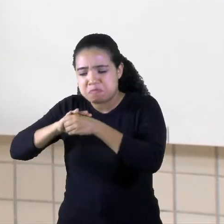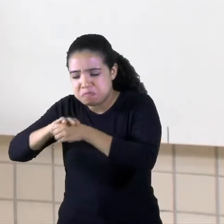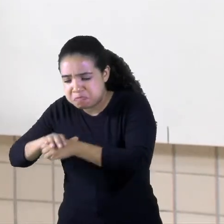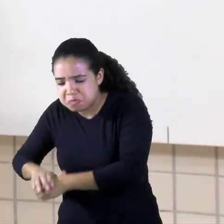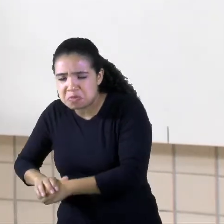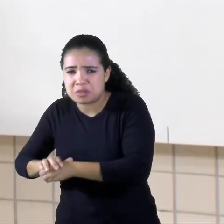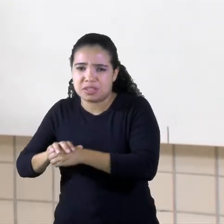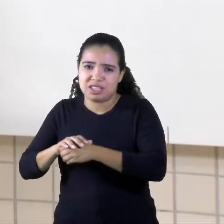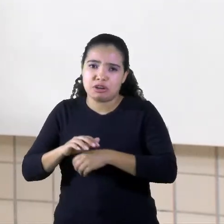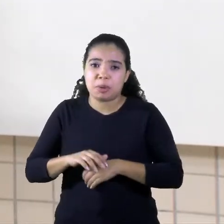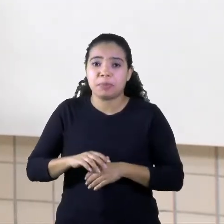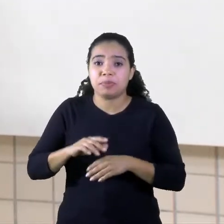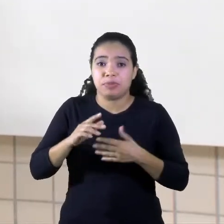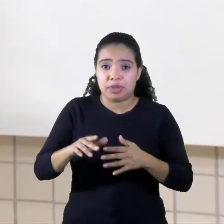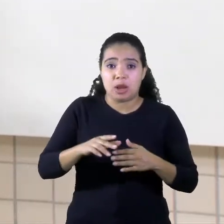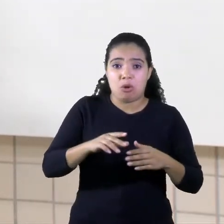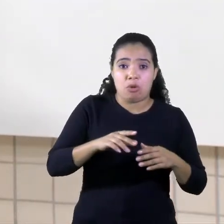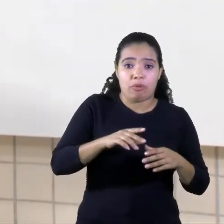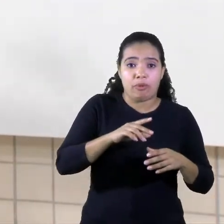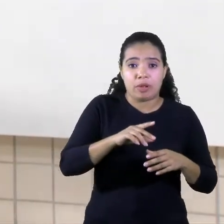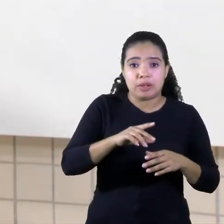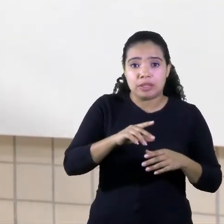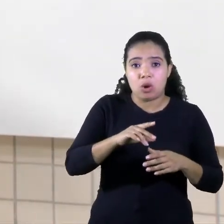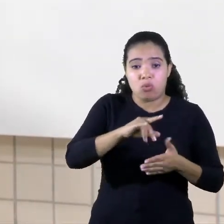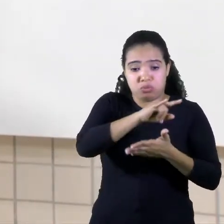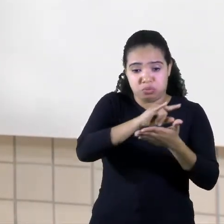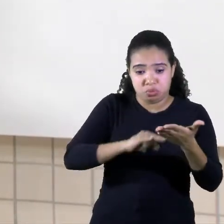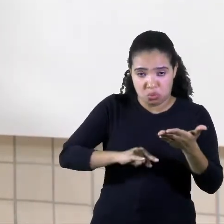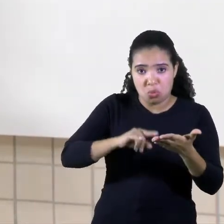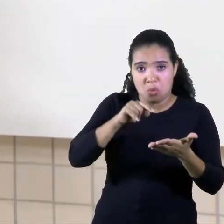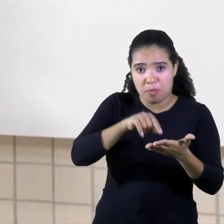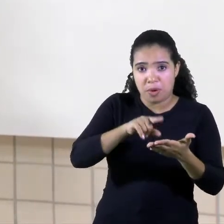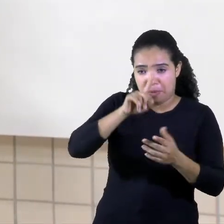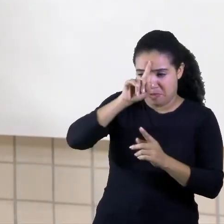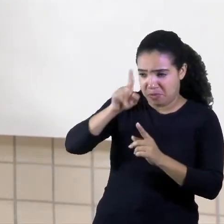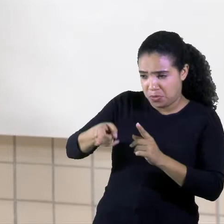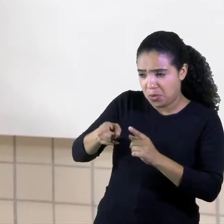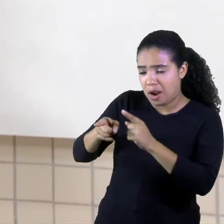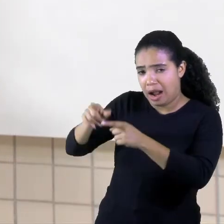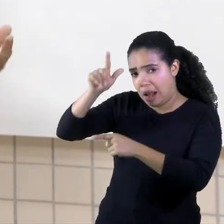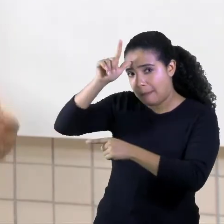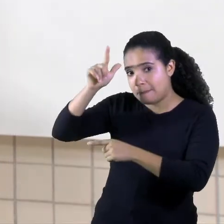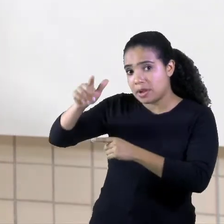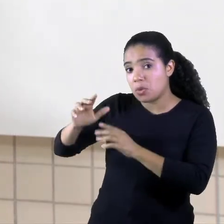de colocar a Alemanha como culpado mundial pela Primeira Guerra Mundial.